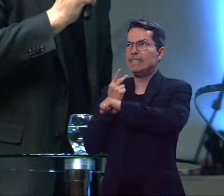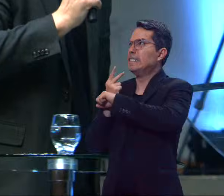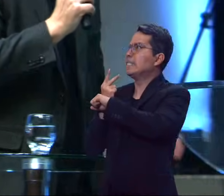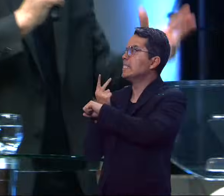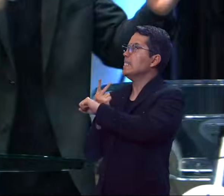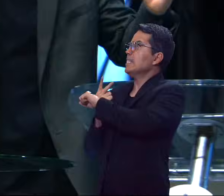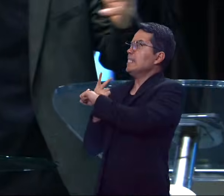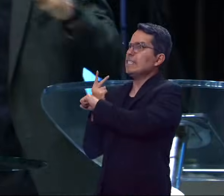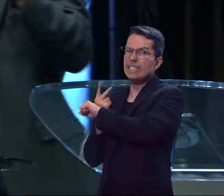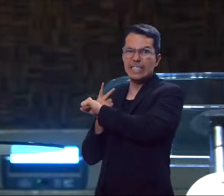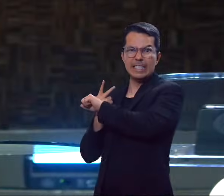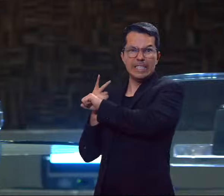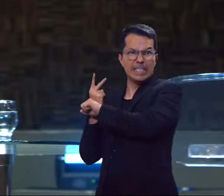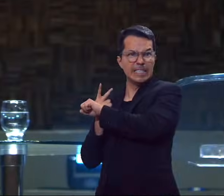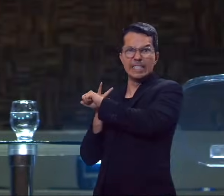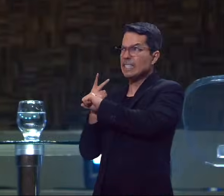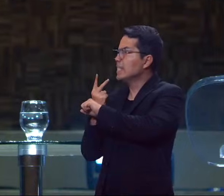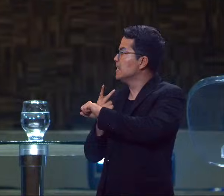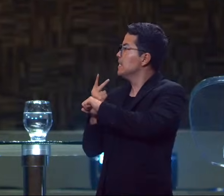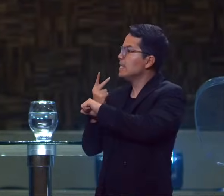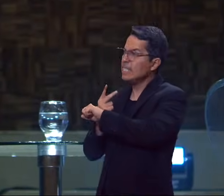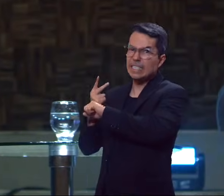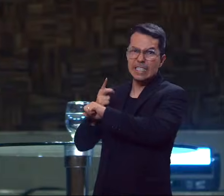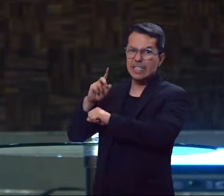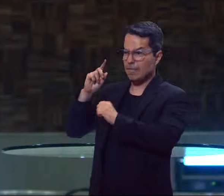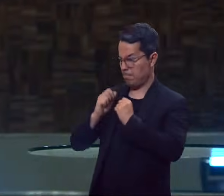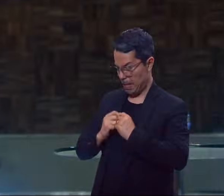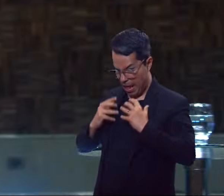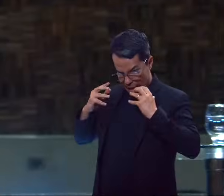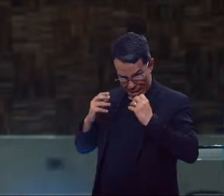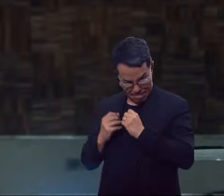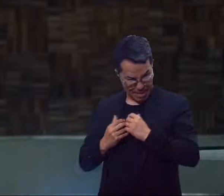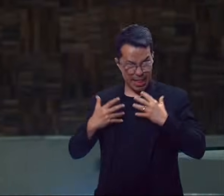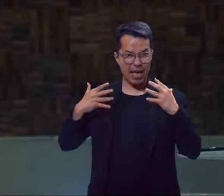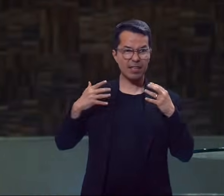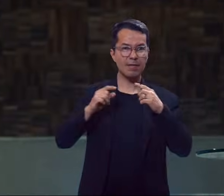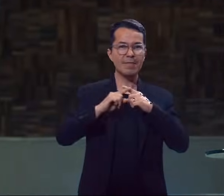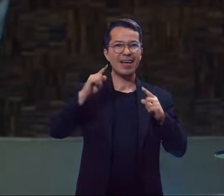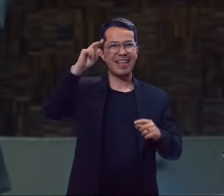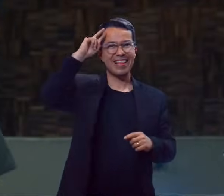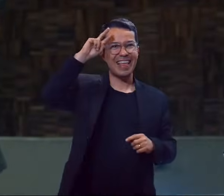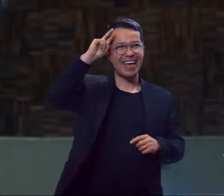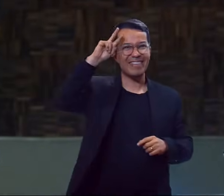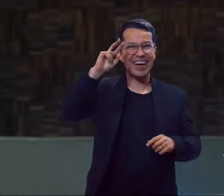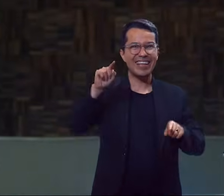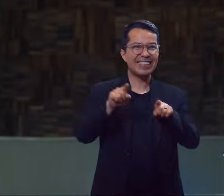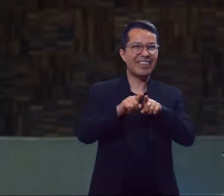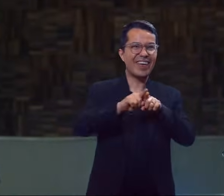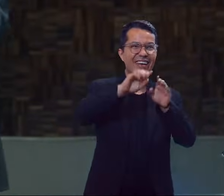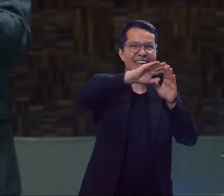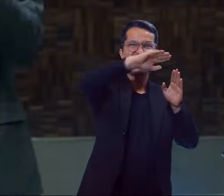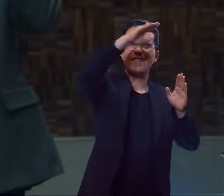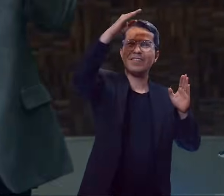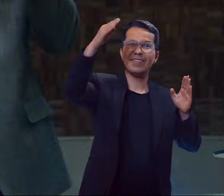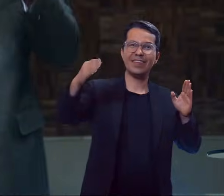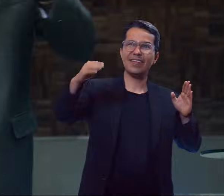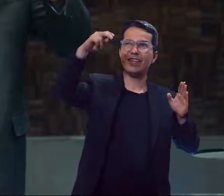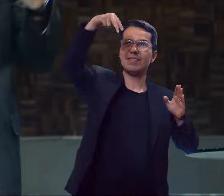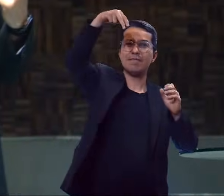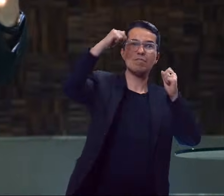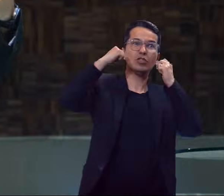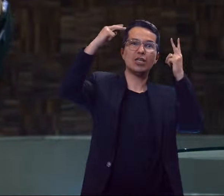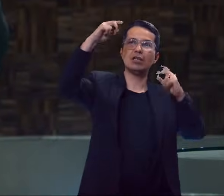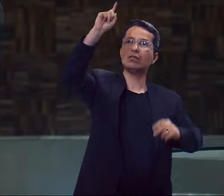consagração. Mas, quando ele termina esse período, a Bíblia diz que o rosto de Moisés começa a brilhar. Ele desce a montanha, ele não